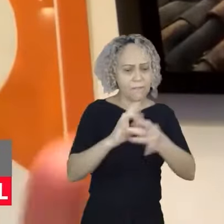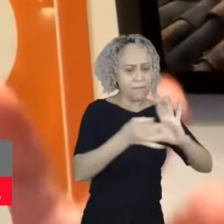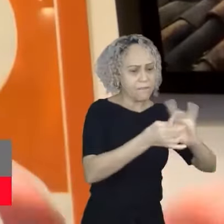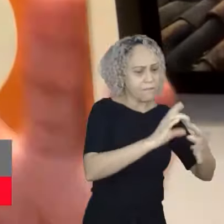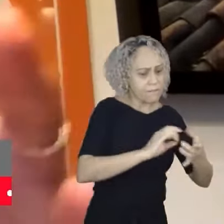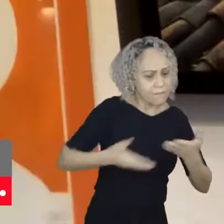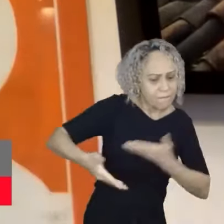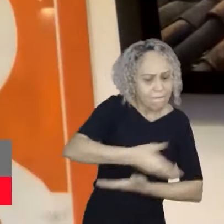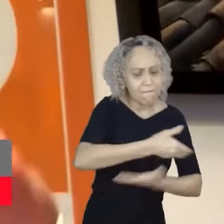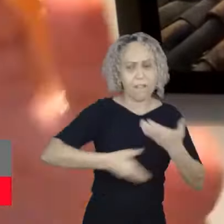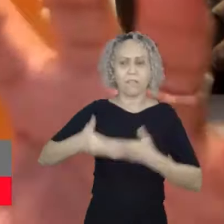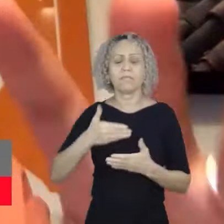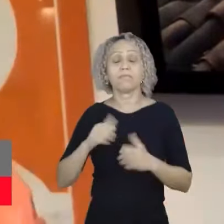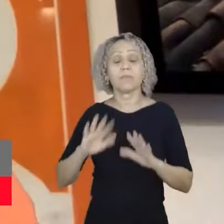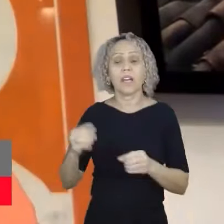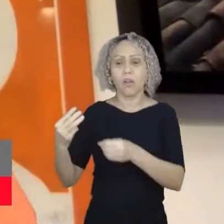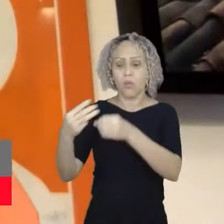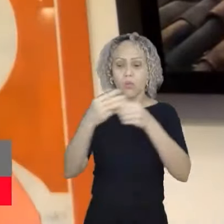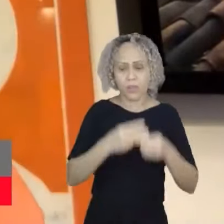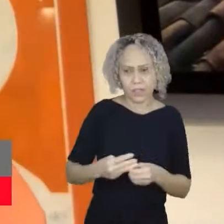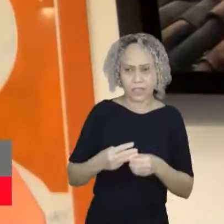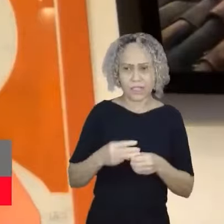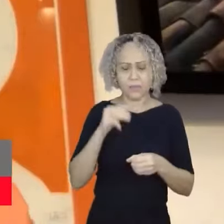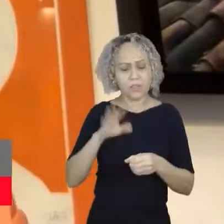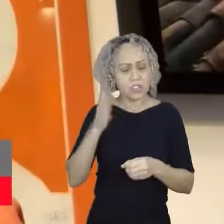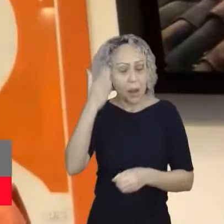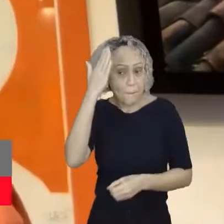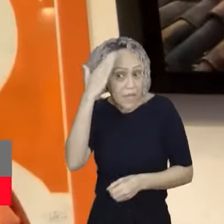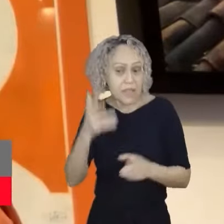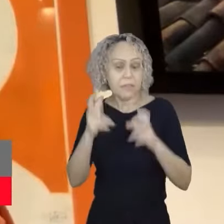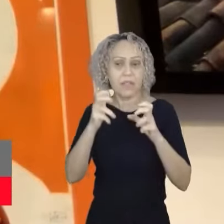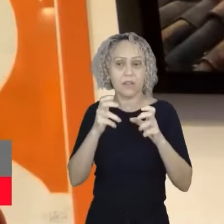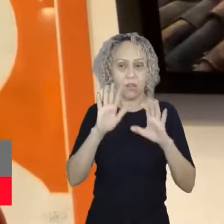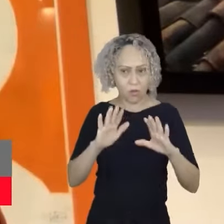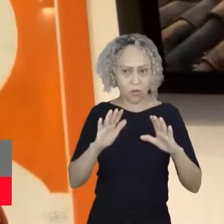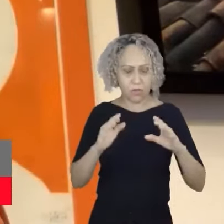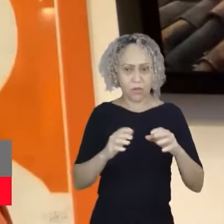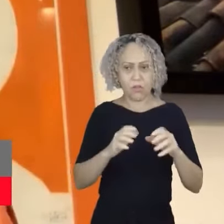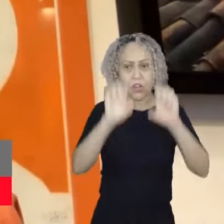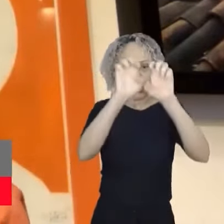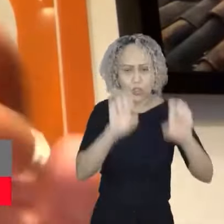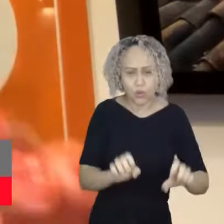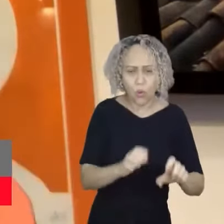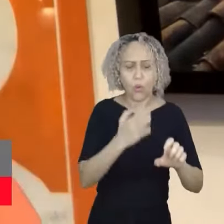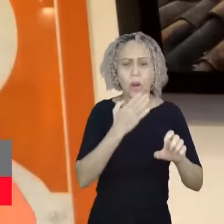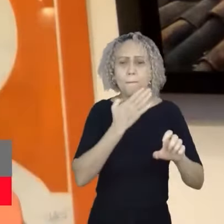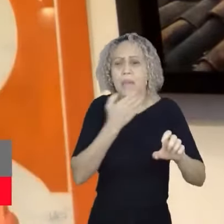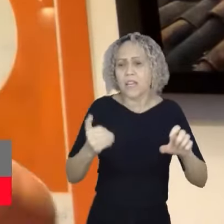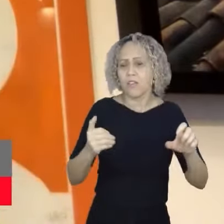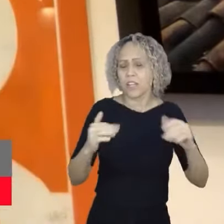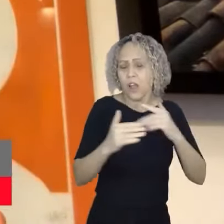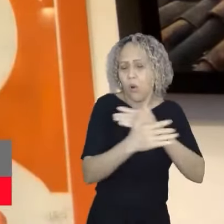aprenderam essa nova receita, que é associar a melhoria urbana, associar os projetos de urbanização